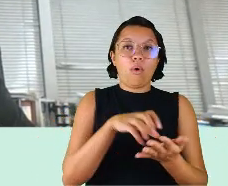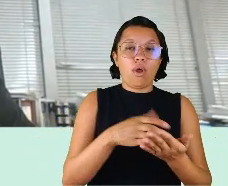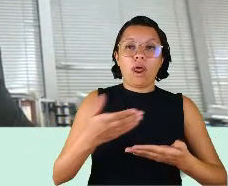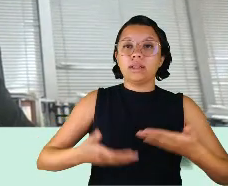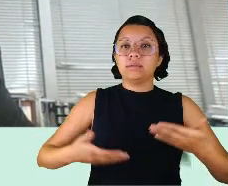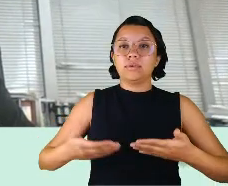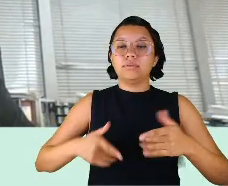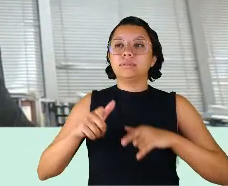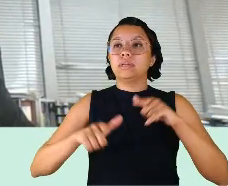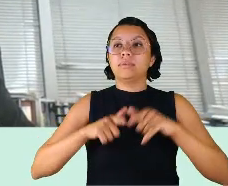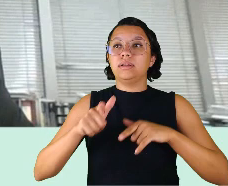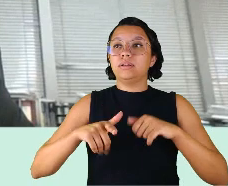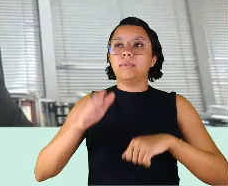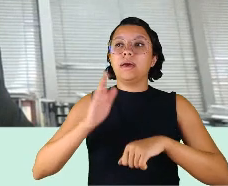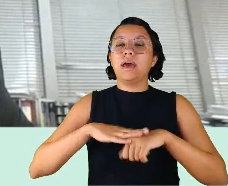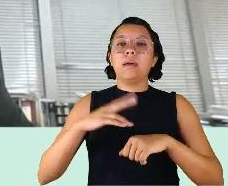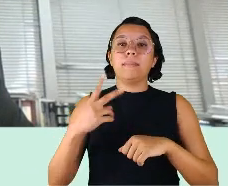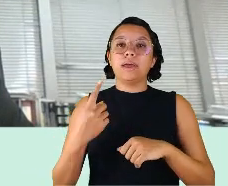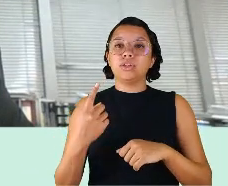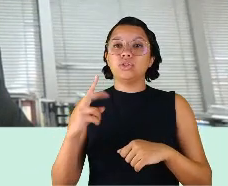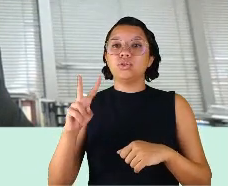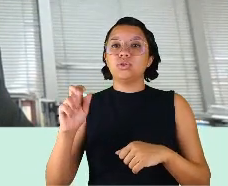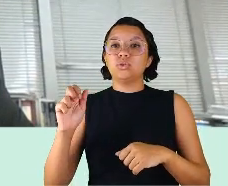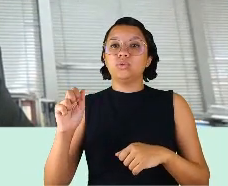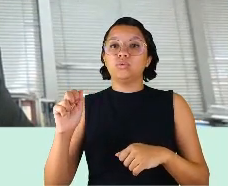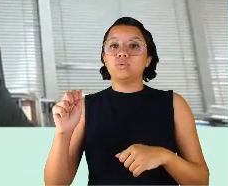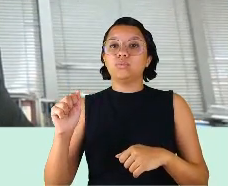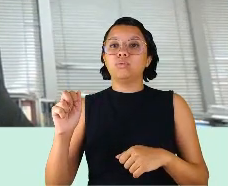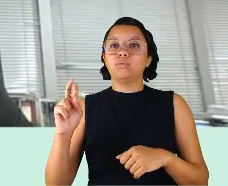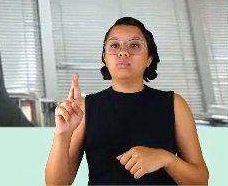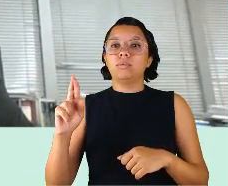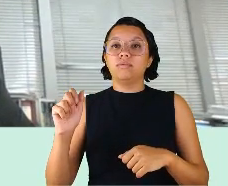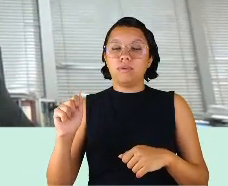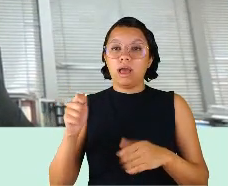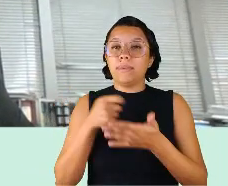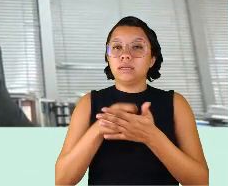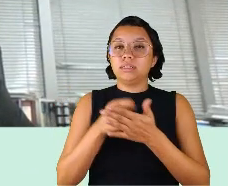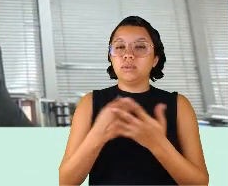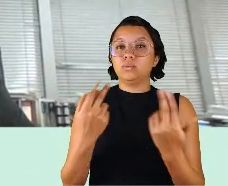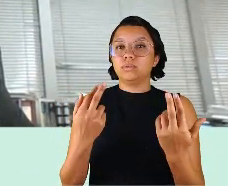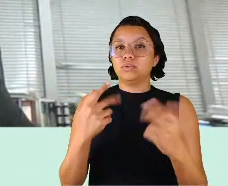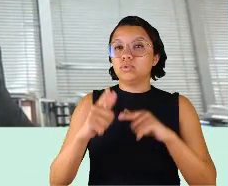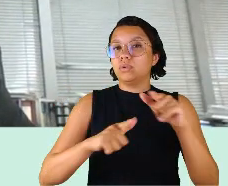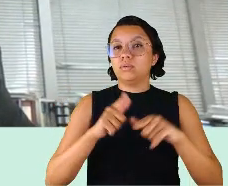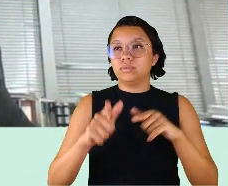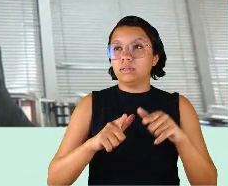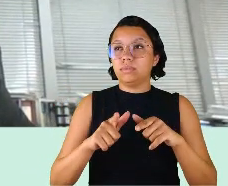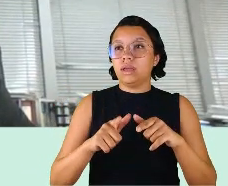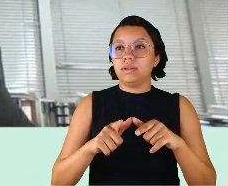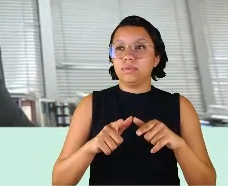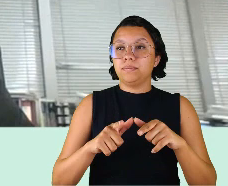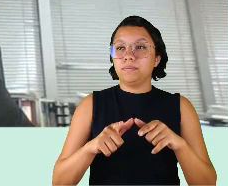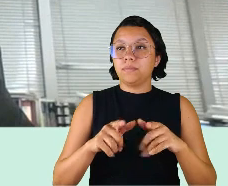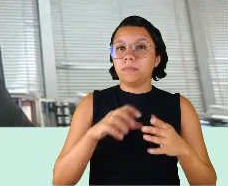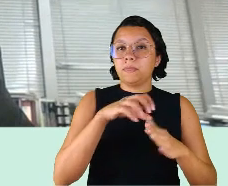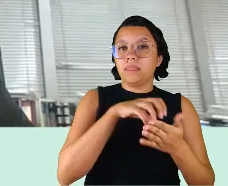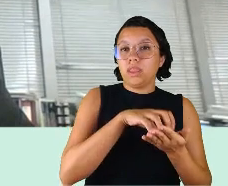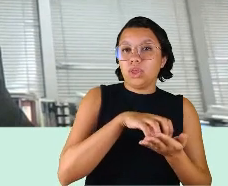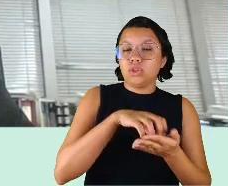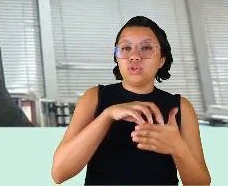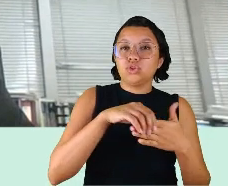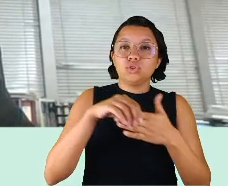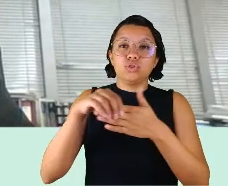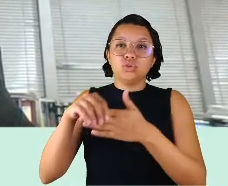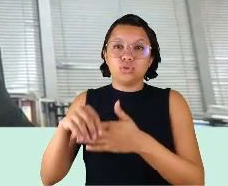mais de uma vara simultaneamente na execução de uma mesma tarefa, deslocamento progressivo dos